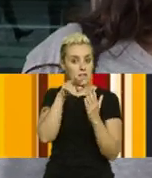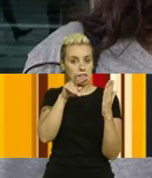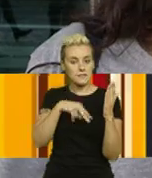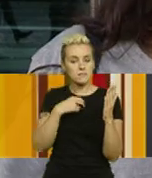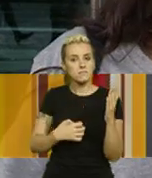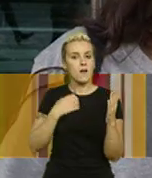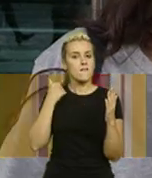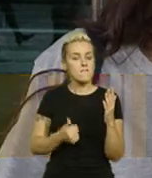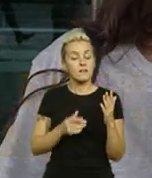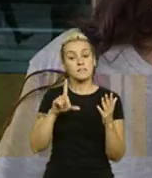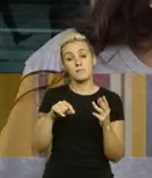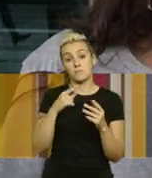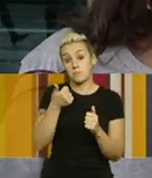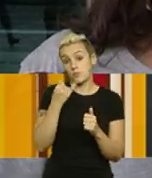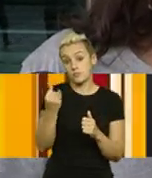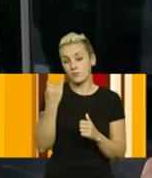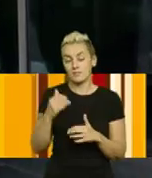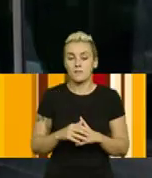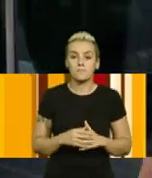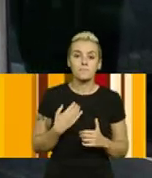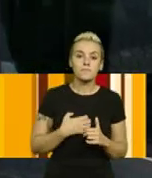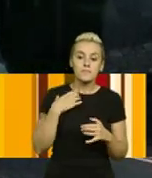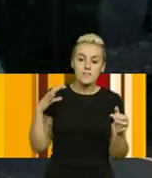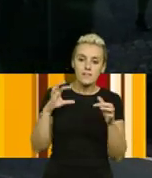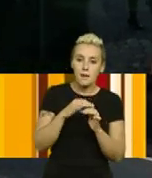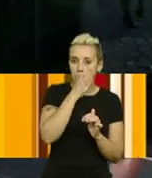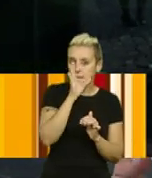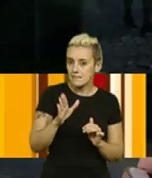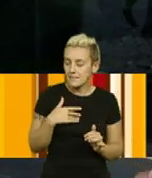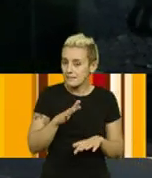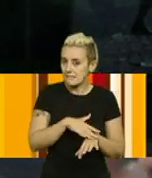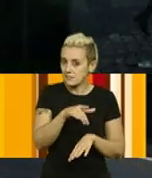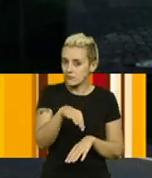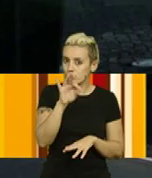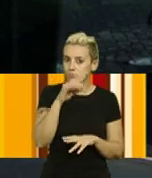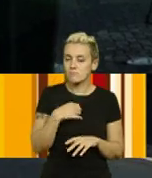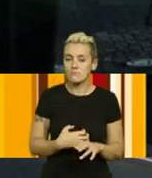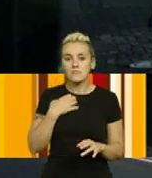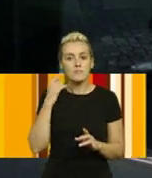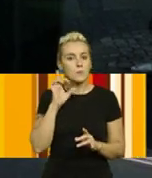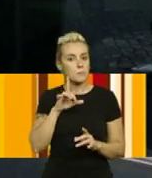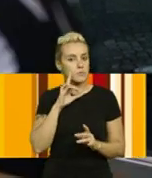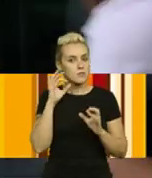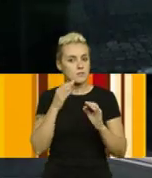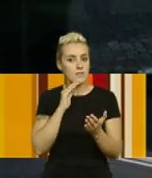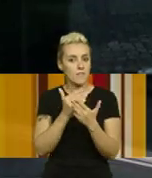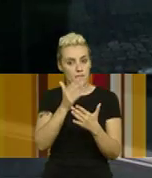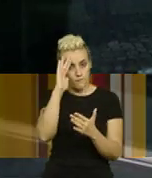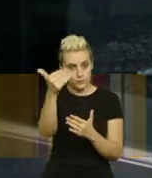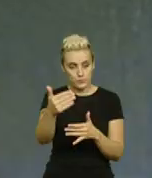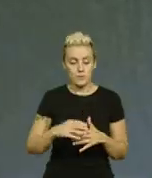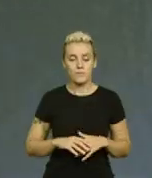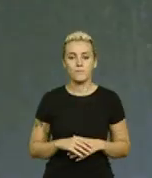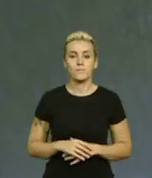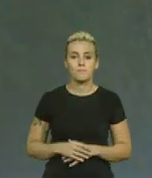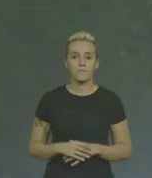e fica uma instituição por ser mais legal tem prática o que acho que é uma ferramenta bastante boa com o nosso